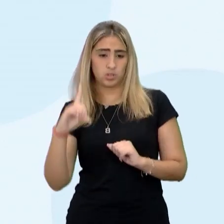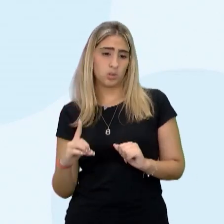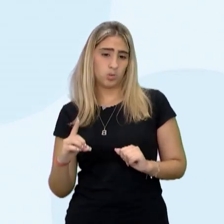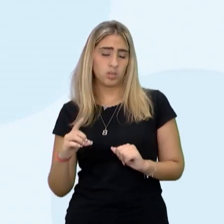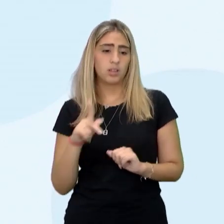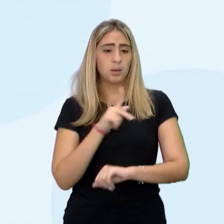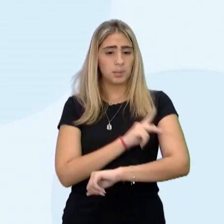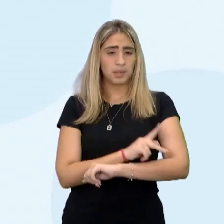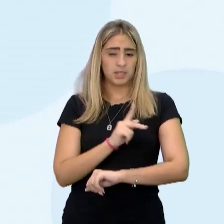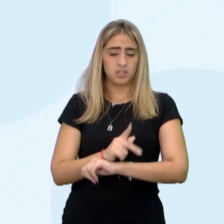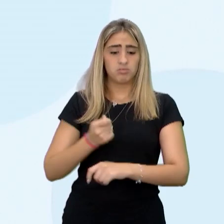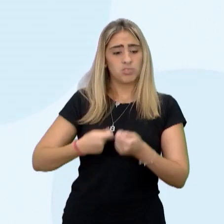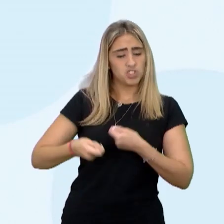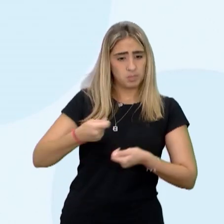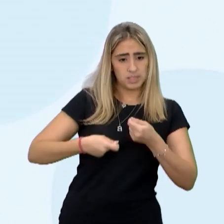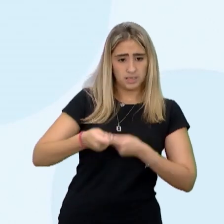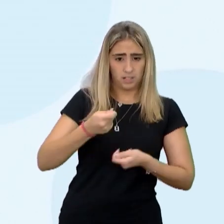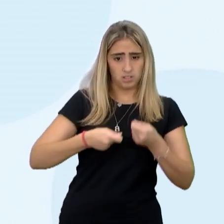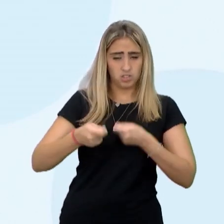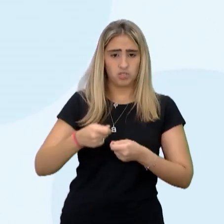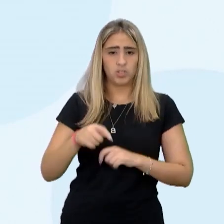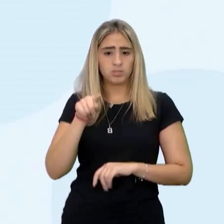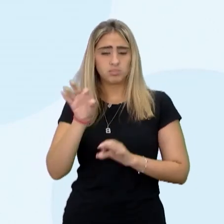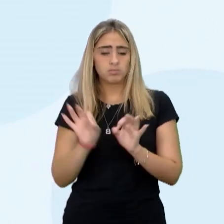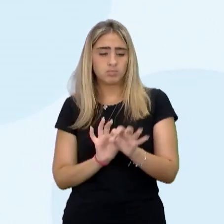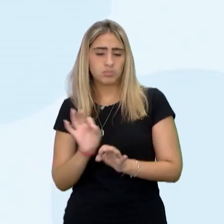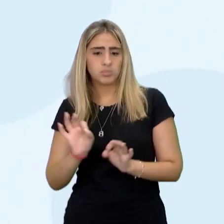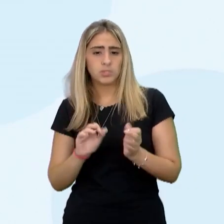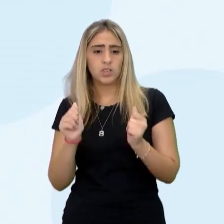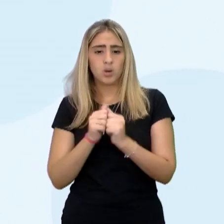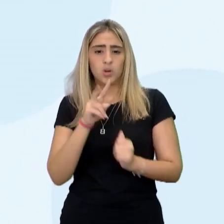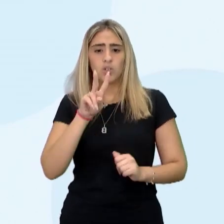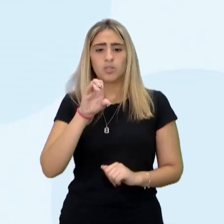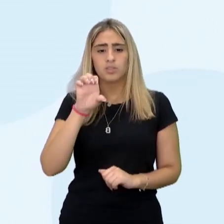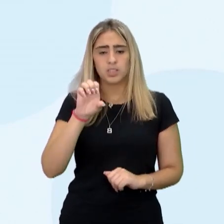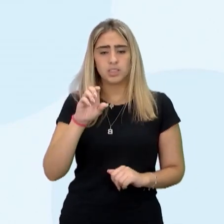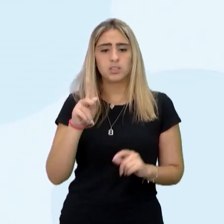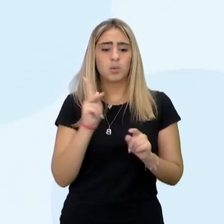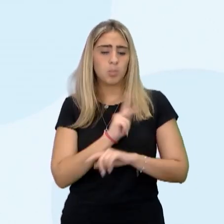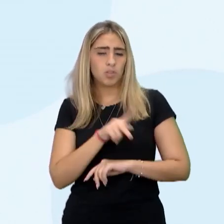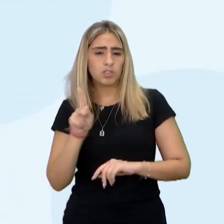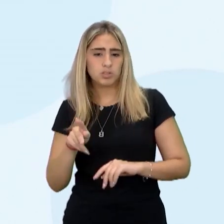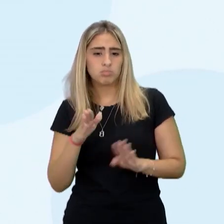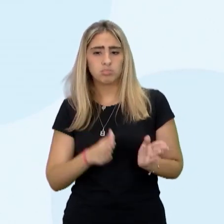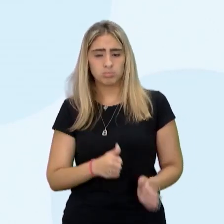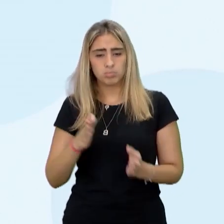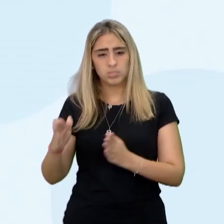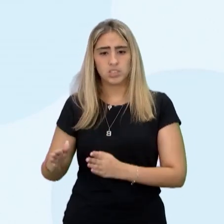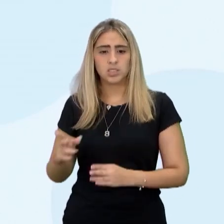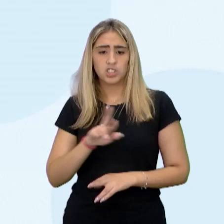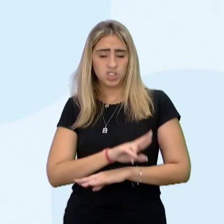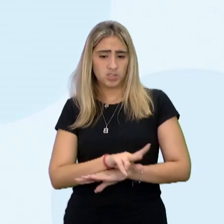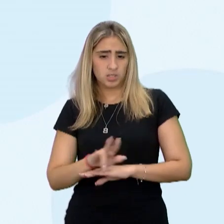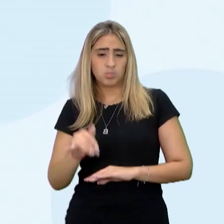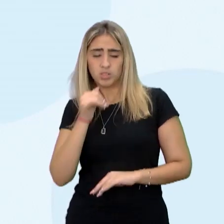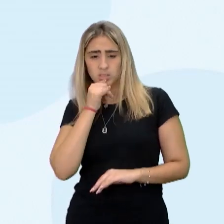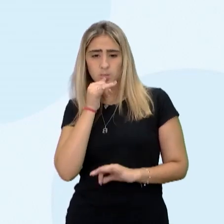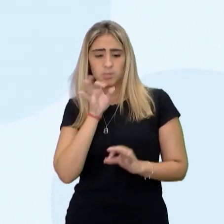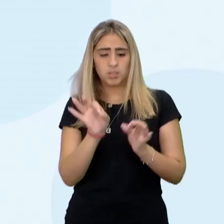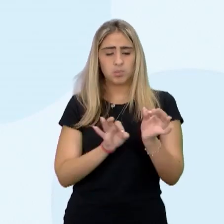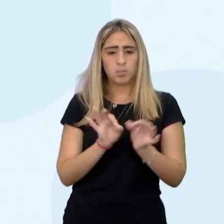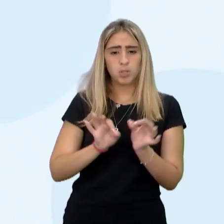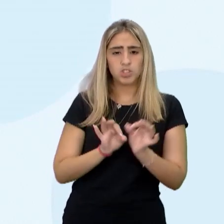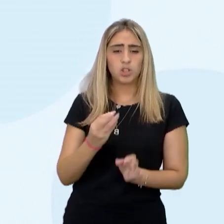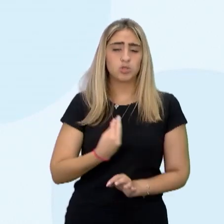questões pedagógicas e administrativas. Ele alinha com o vice e com os professores da parte diversificadas, por exemplo, aí para alinhar o projeto